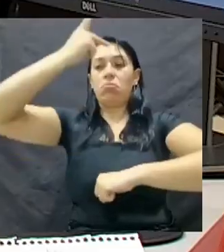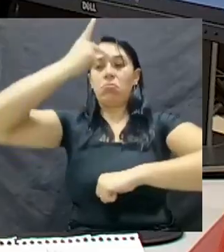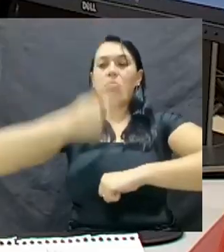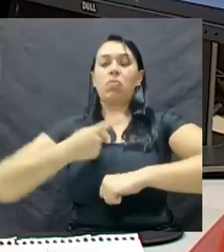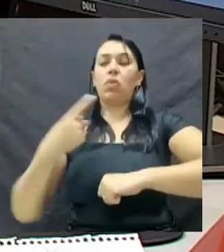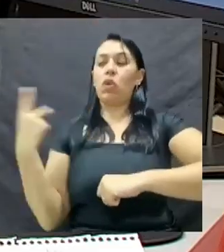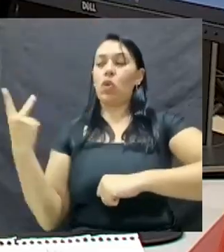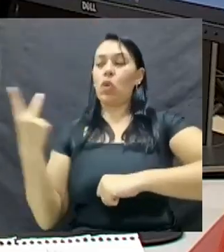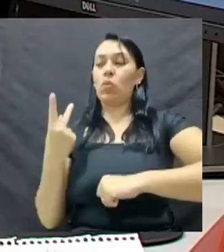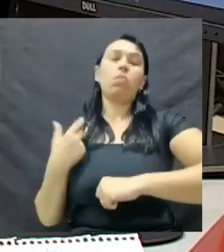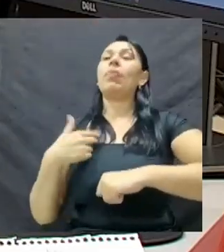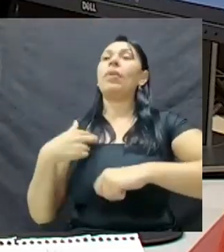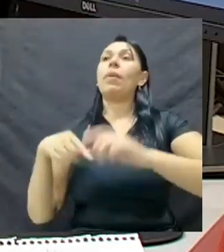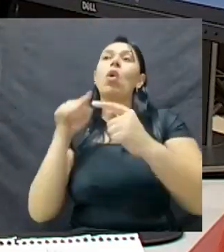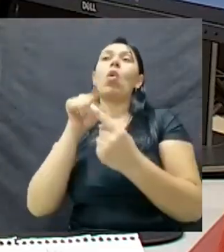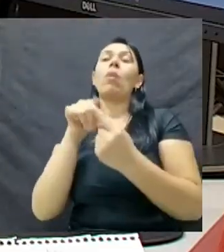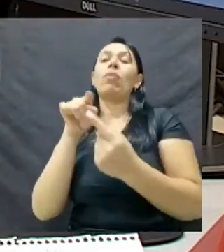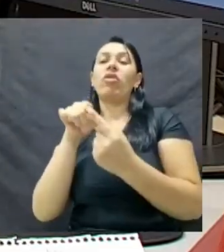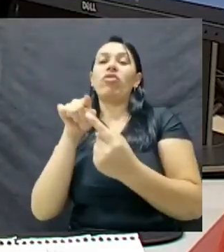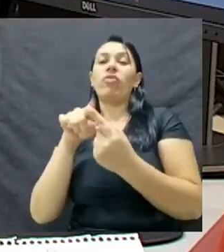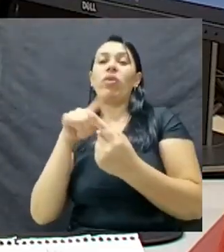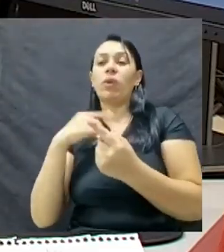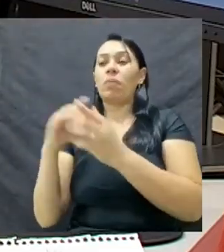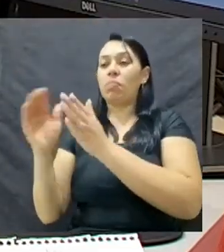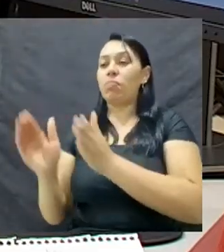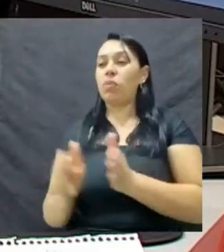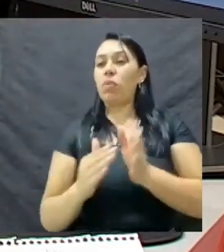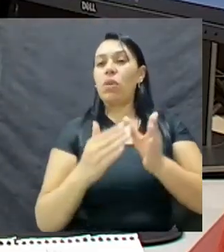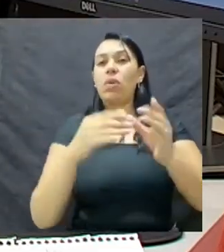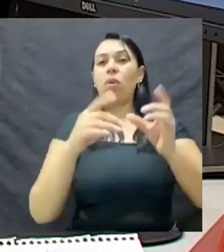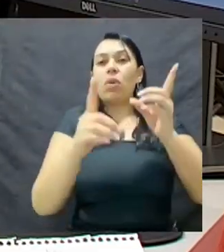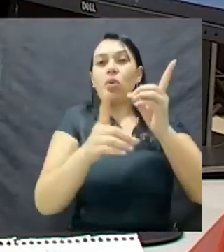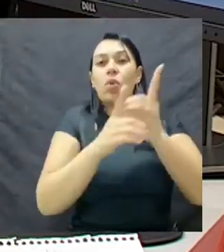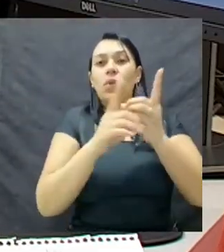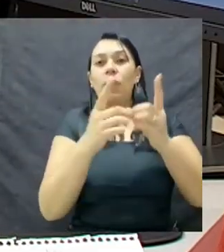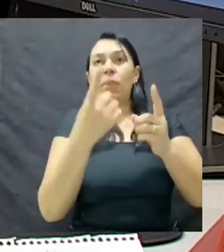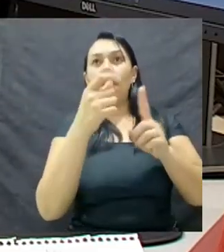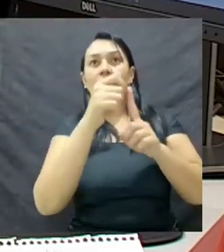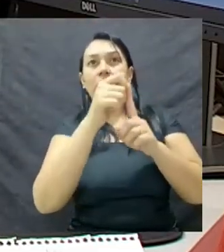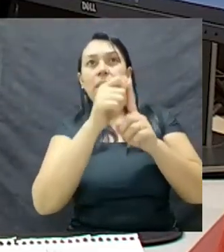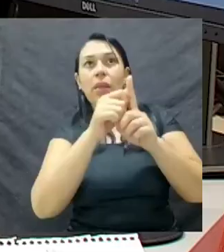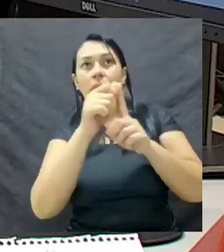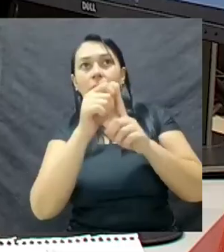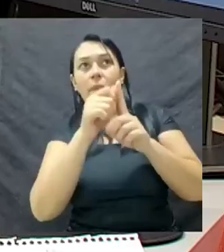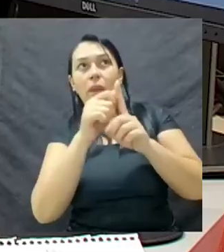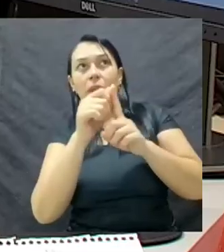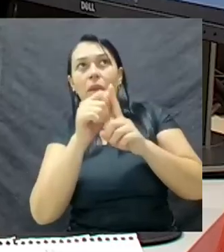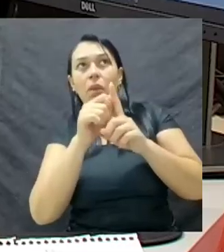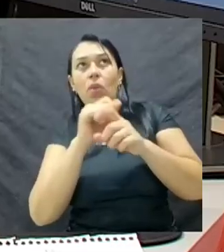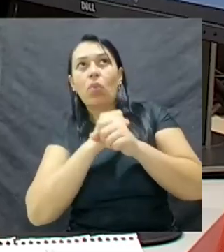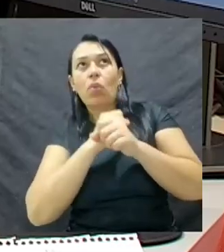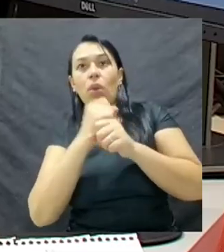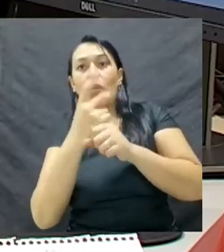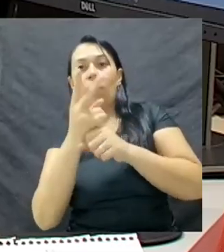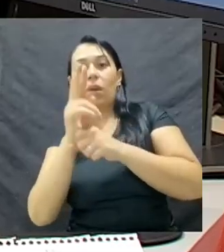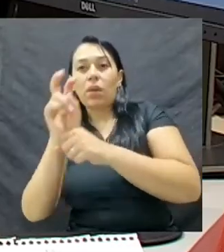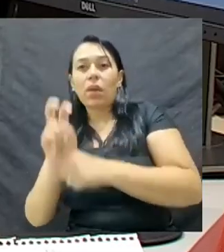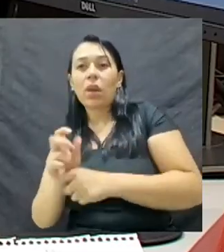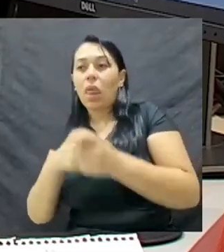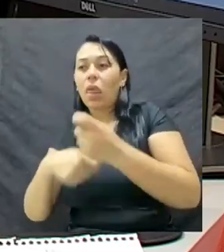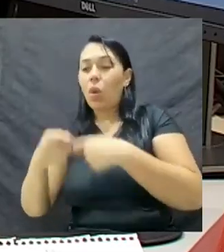objetiva. Nosso processo de compra, só no primeiro semestre do ano 2025, nós economizamos quase 5 milhões de reais em processos de